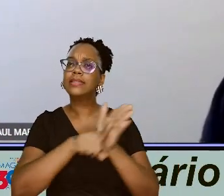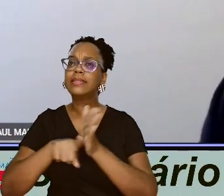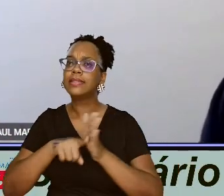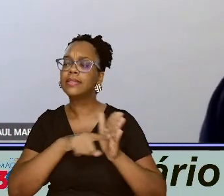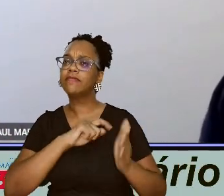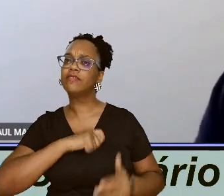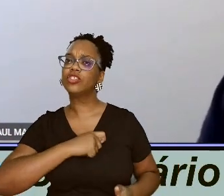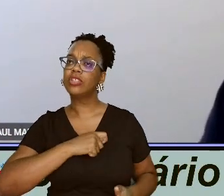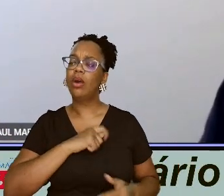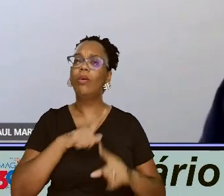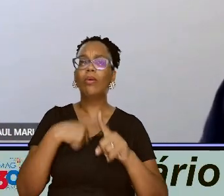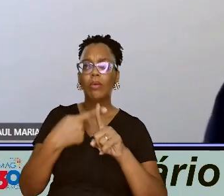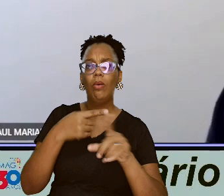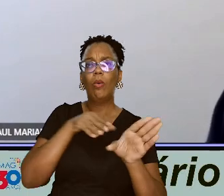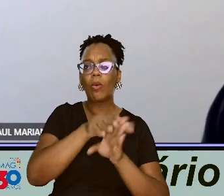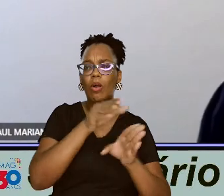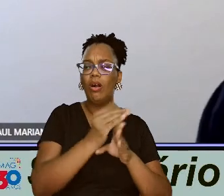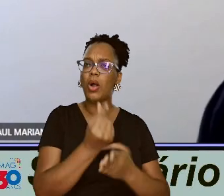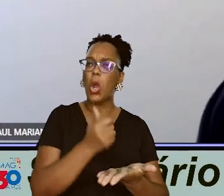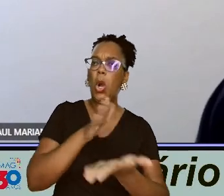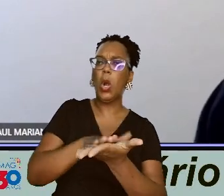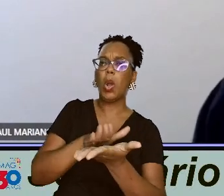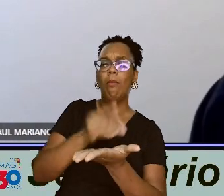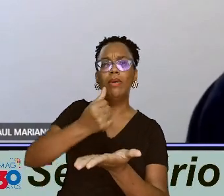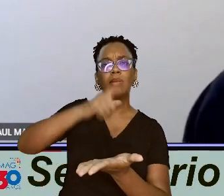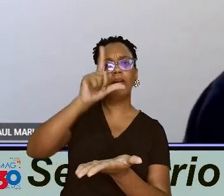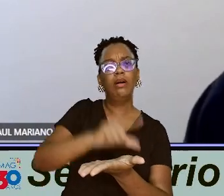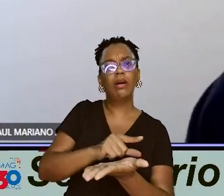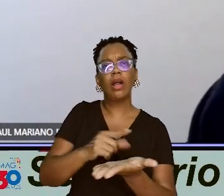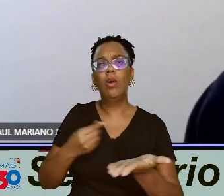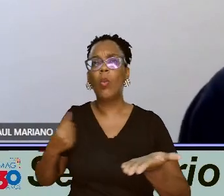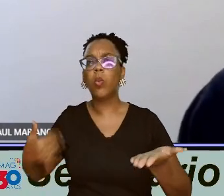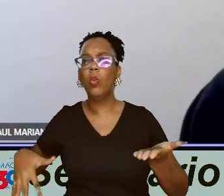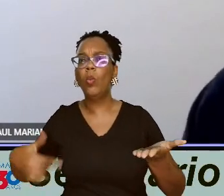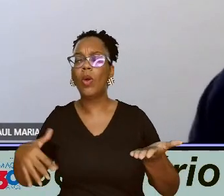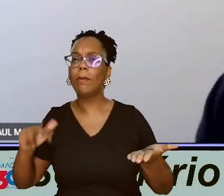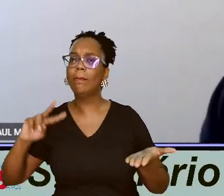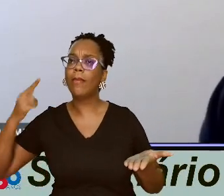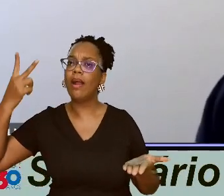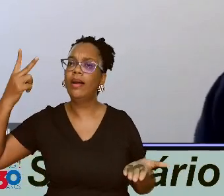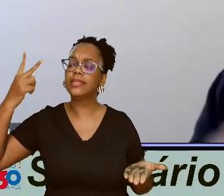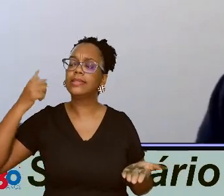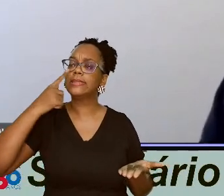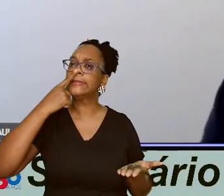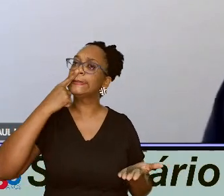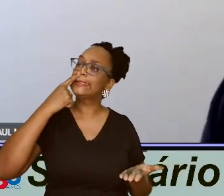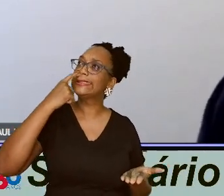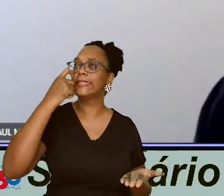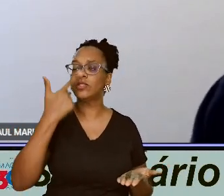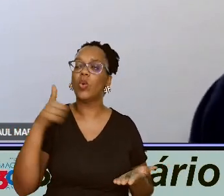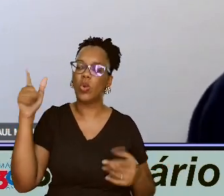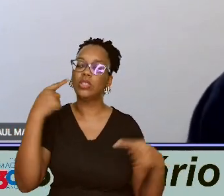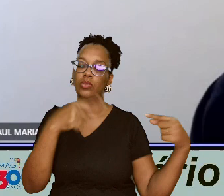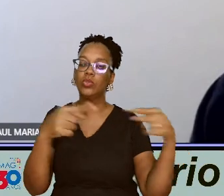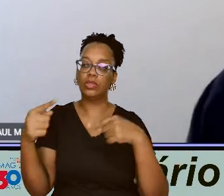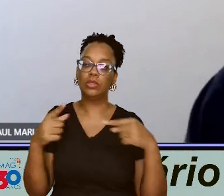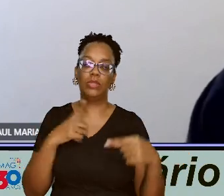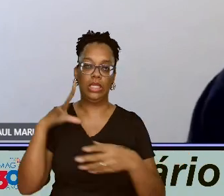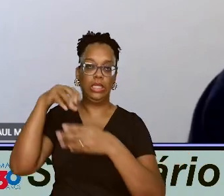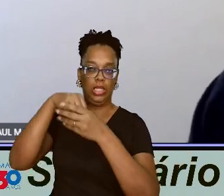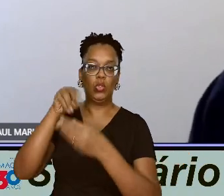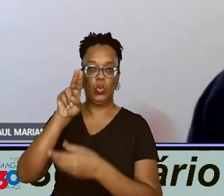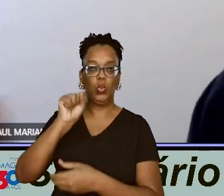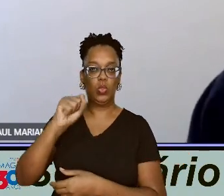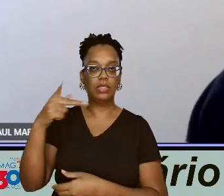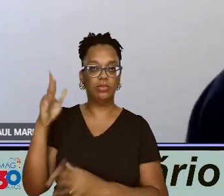elas cobram um valor inferior àquilo que custa, né? Então, isso mostra para uma outra discussão que nós já tivemos também lá na USP, que é